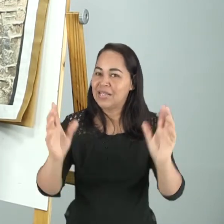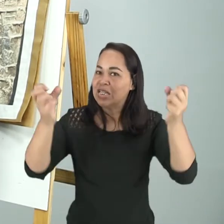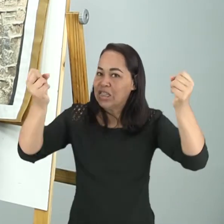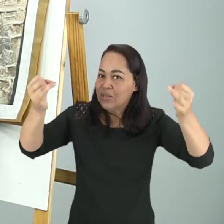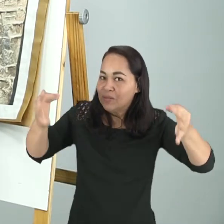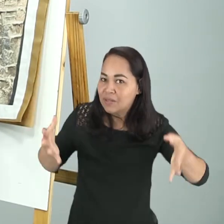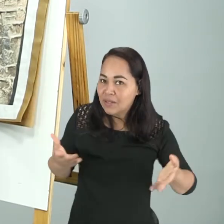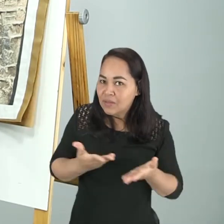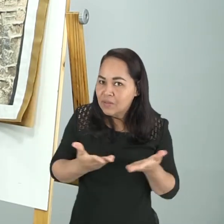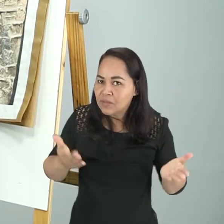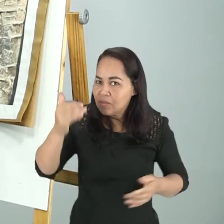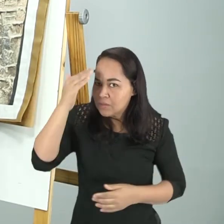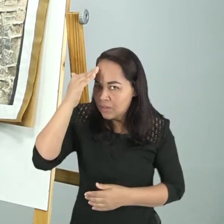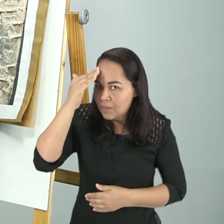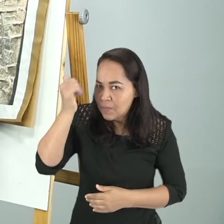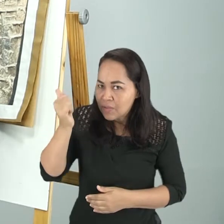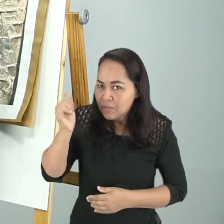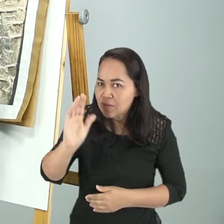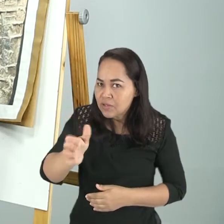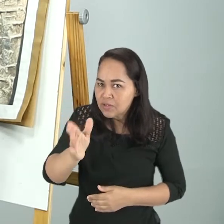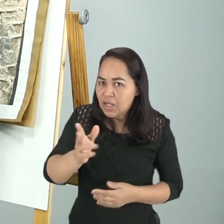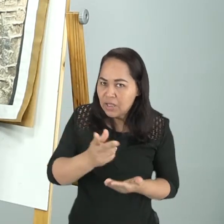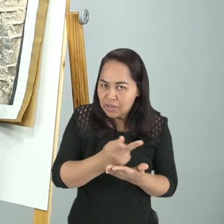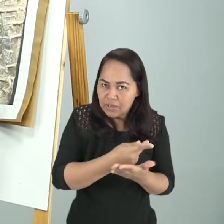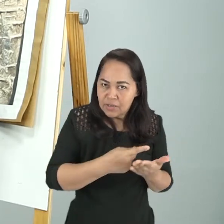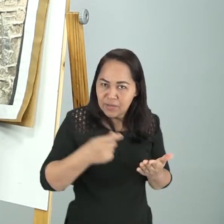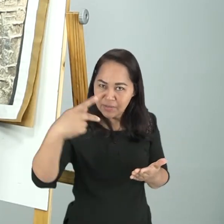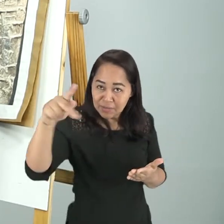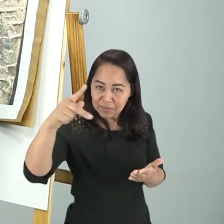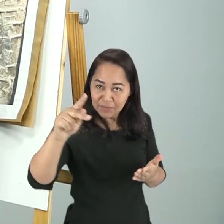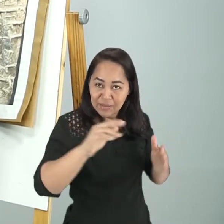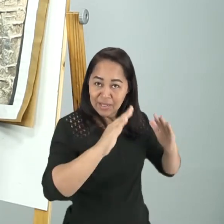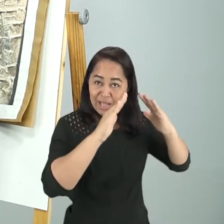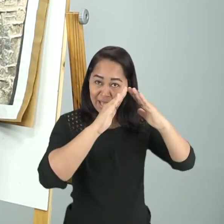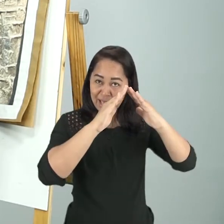vocês. Você já desenhou na sua parede?